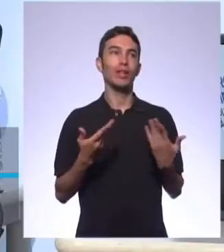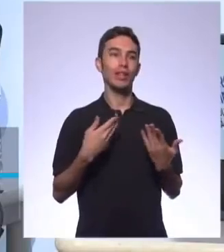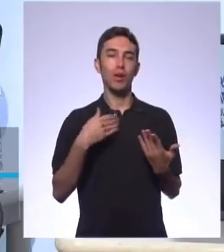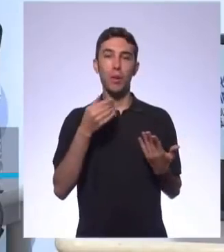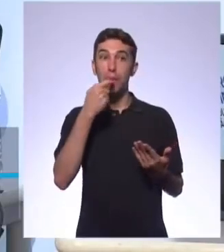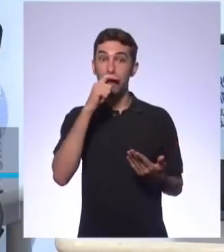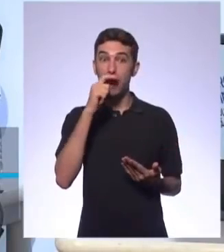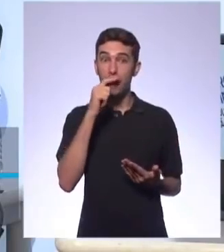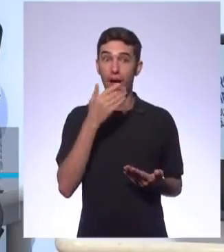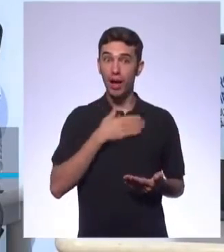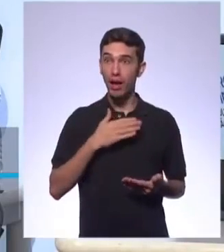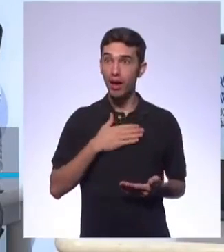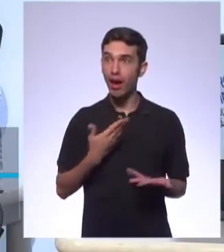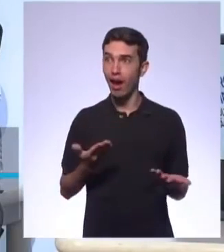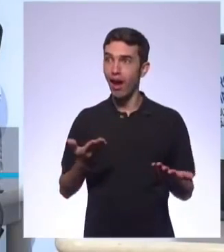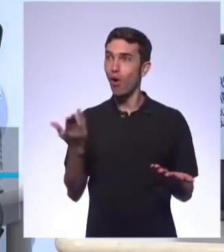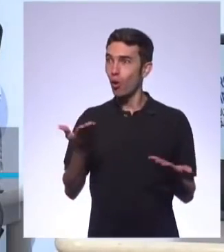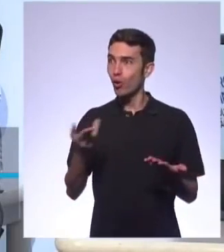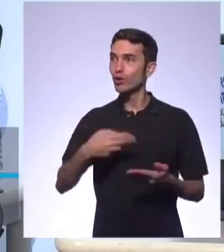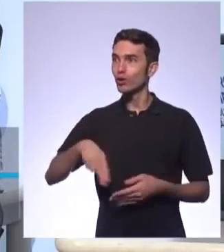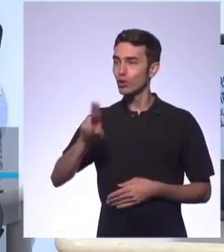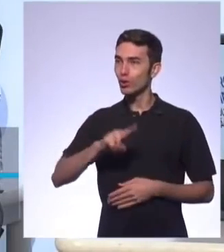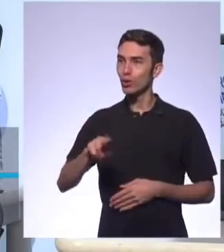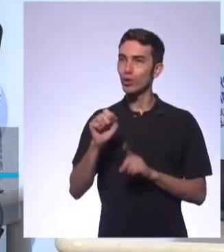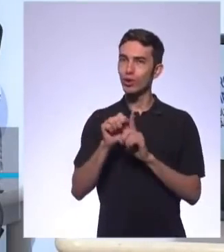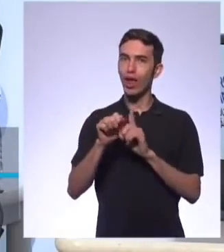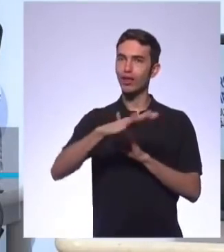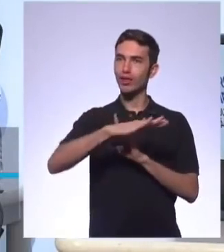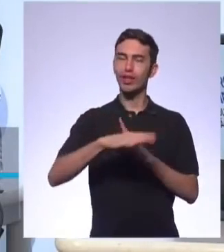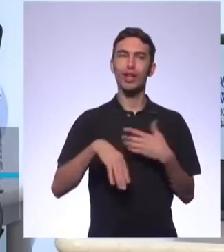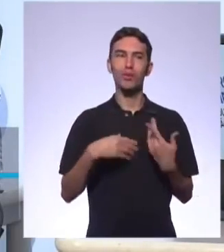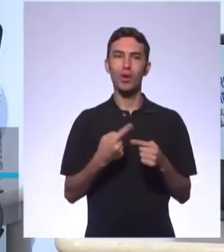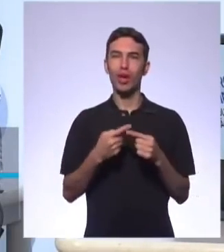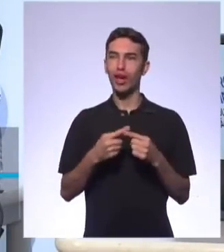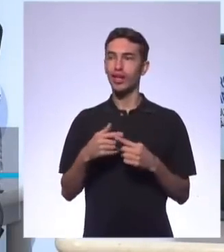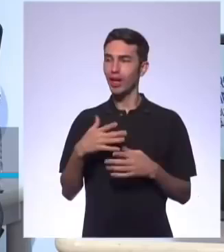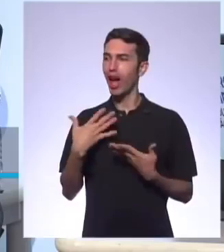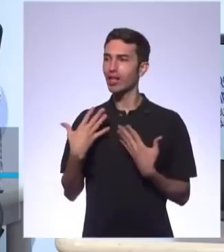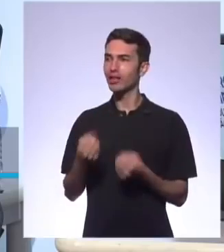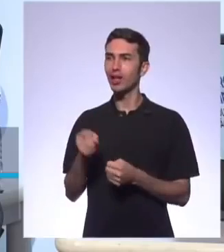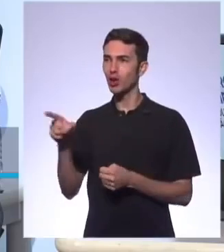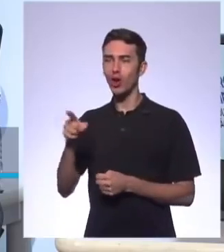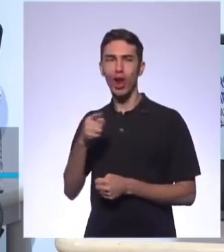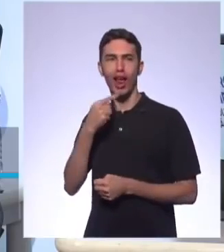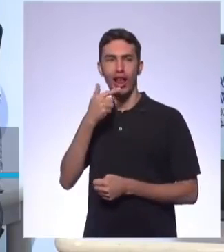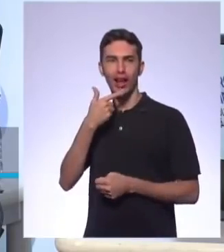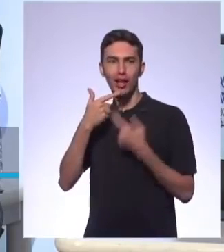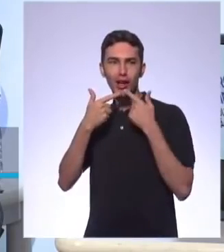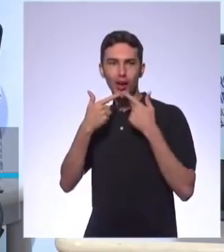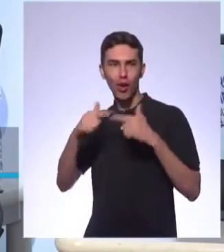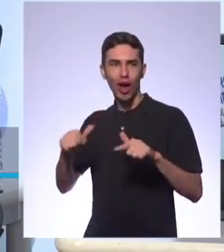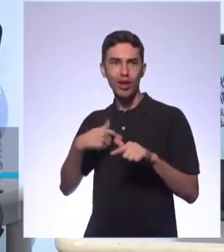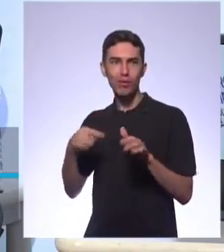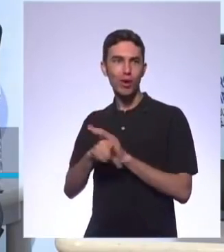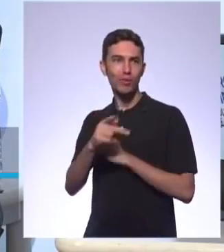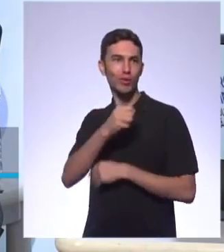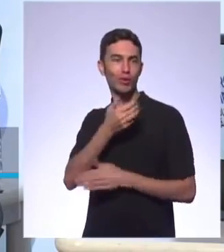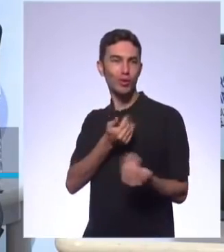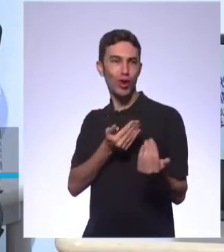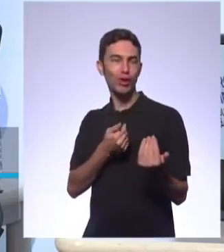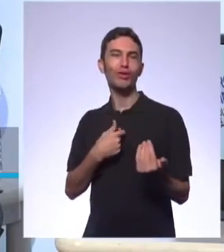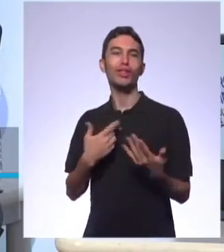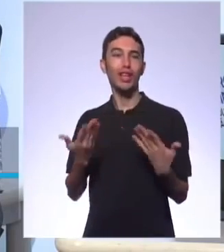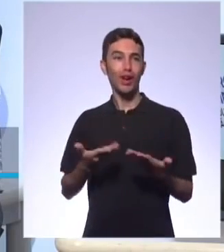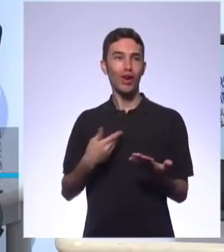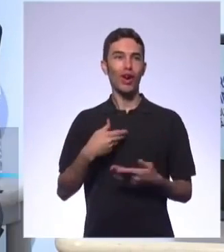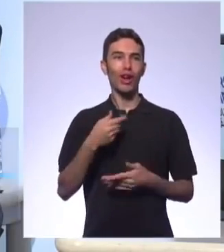gíria hoje, gente, que ele se apropriou das nossas, dos jovens, e ele fala muito também, né? Então, a gente vai fazer o quê? Dedicar hoje um